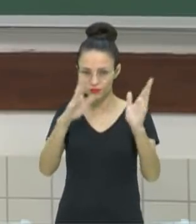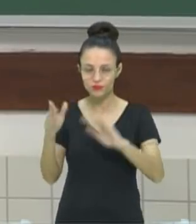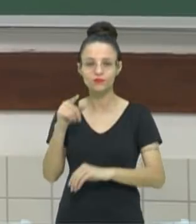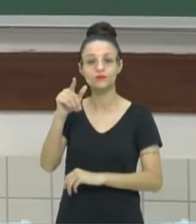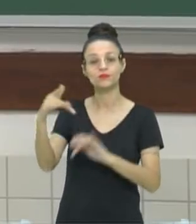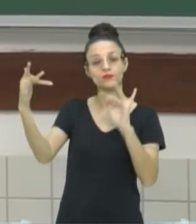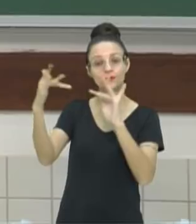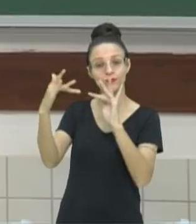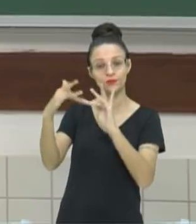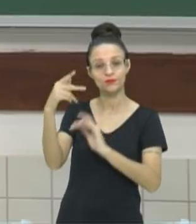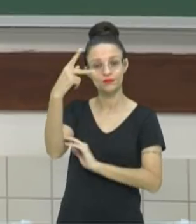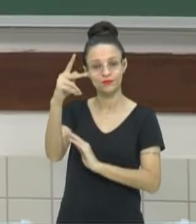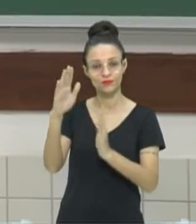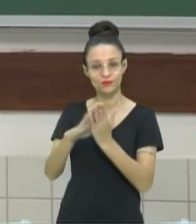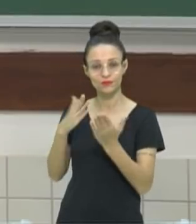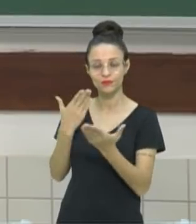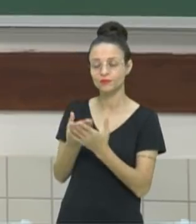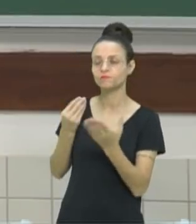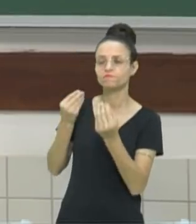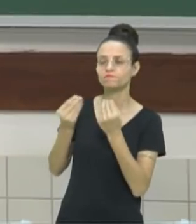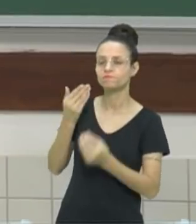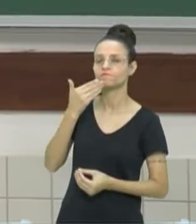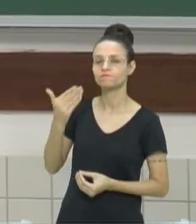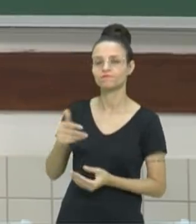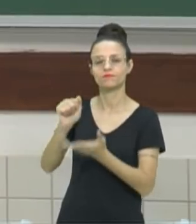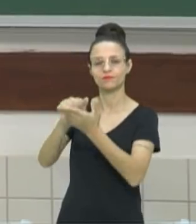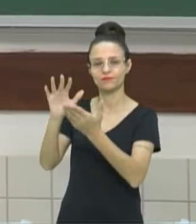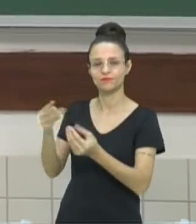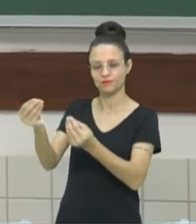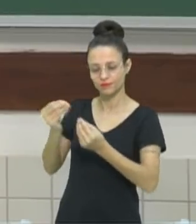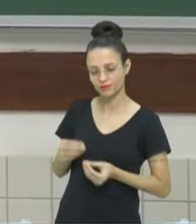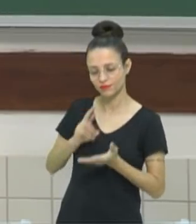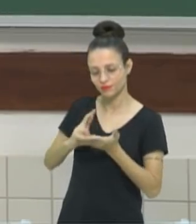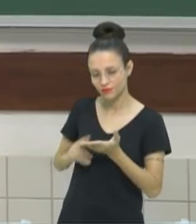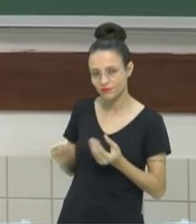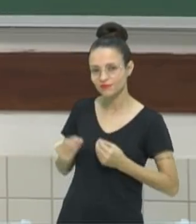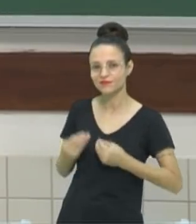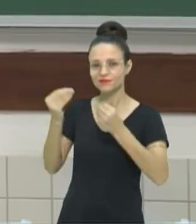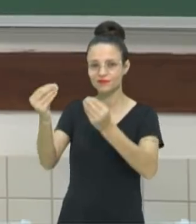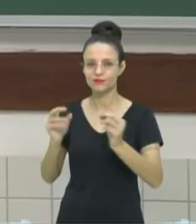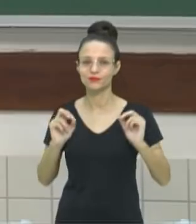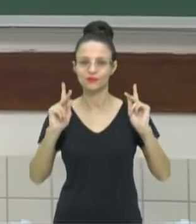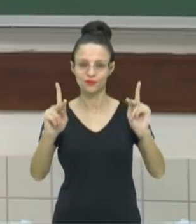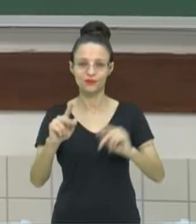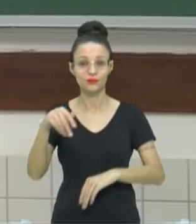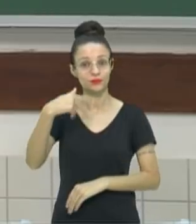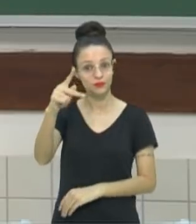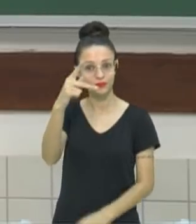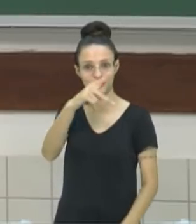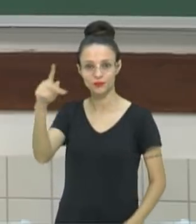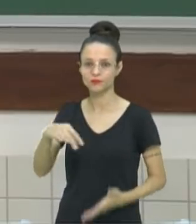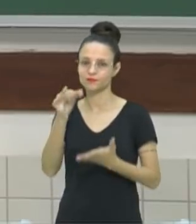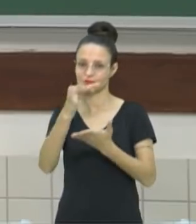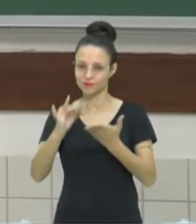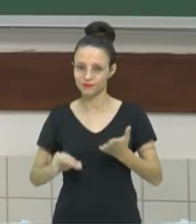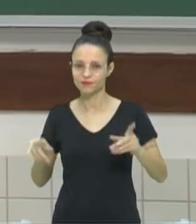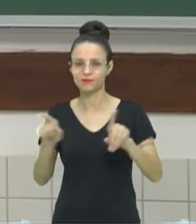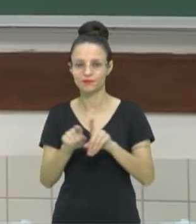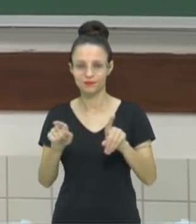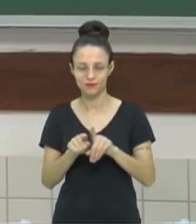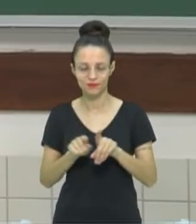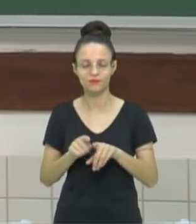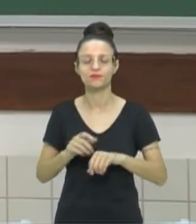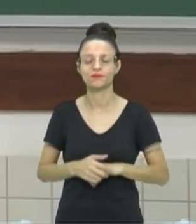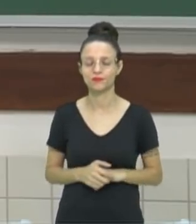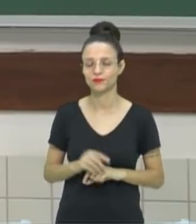em contato com a escola para solicitar o material impresso e também realizar as atividades. Assim o professor de vocês pode acompanhar aí tudo que vocês